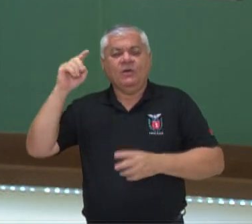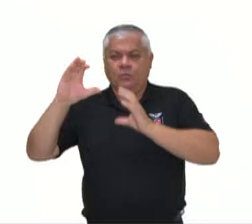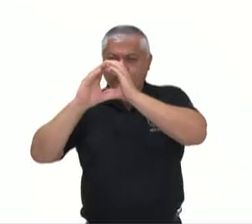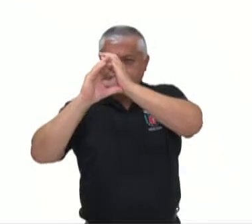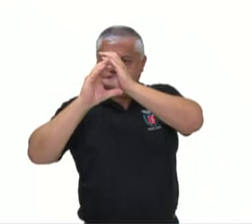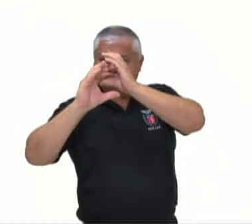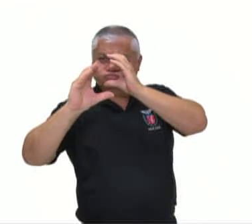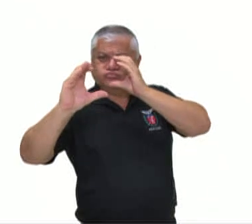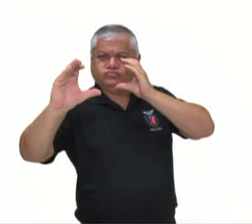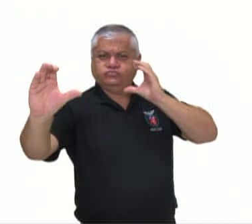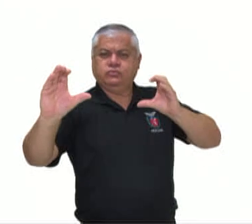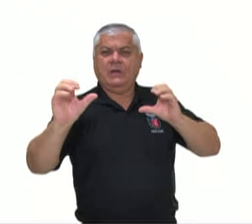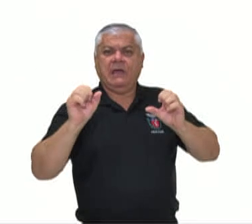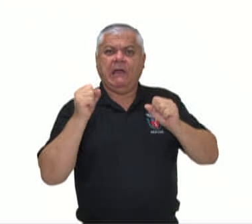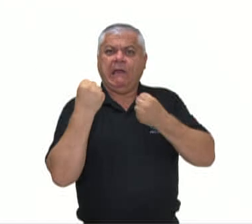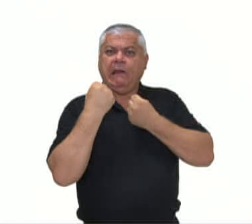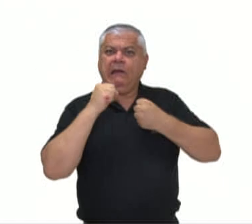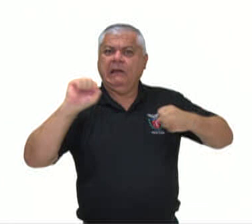né?